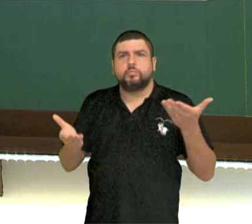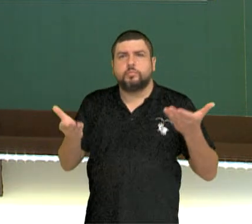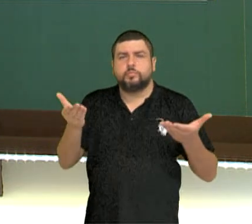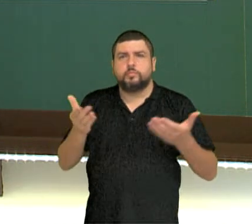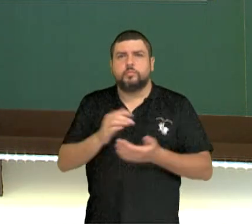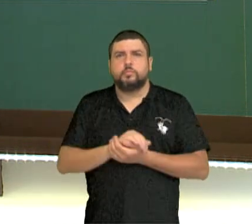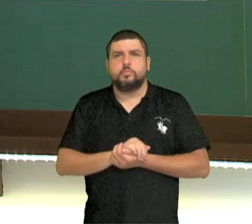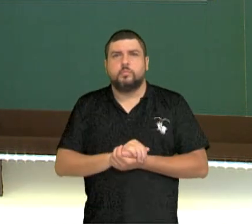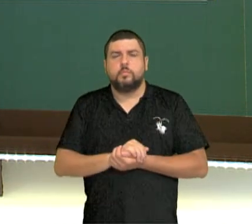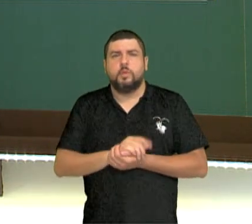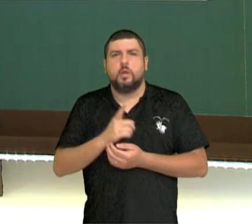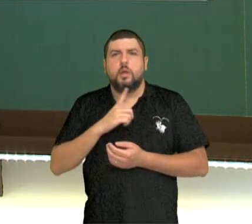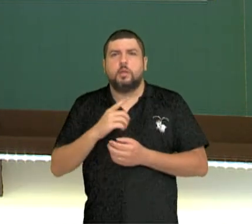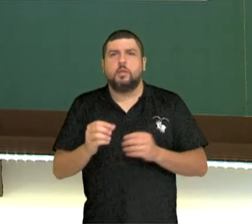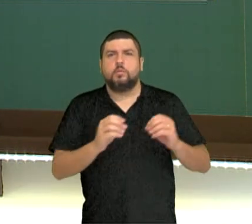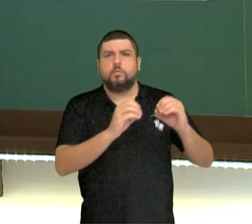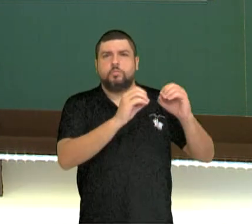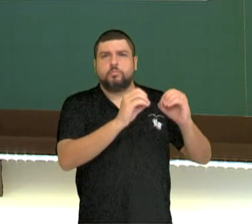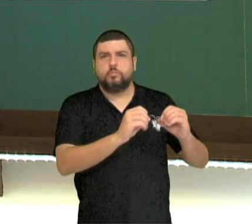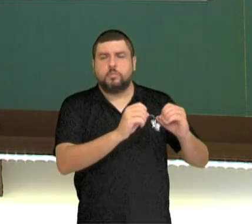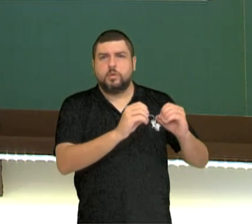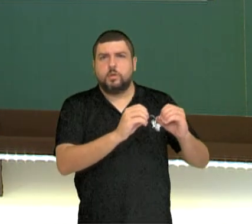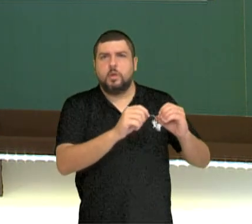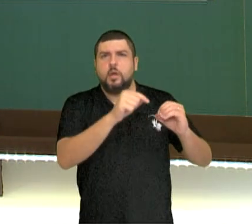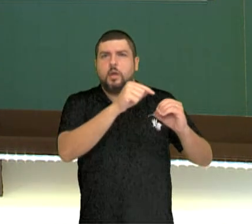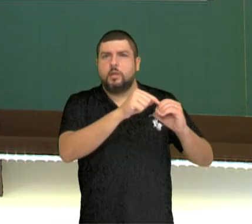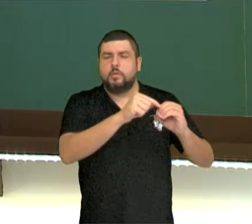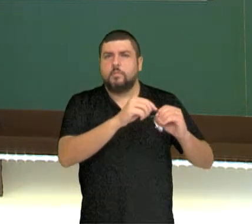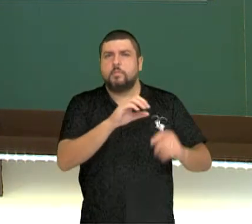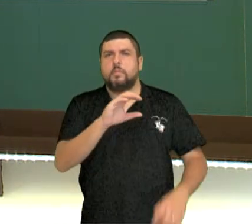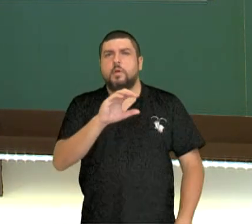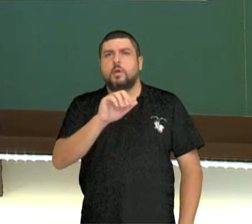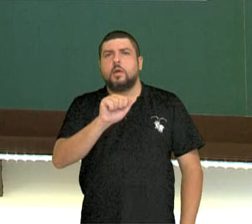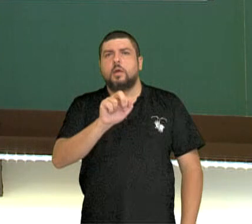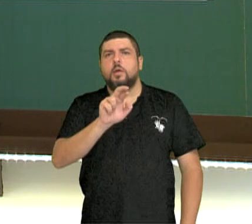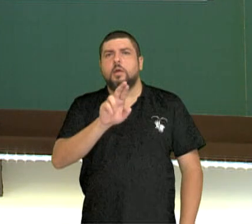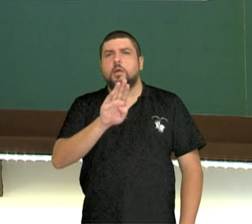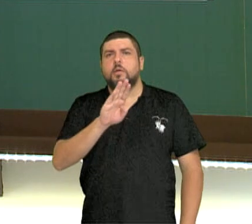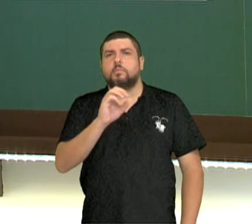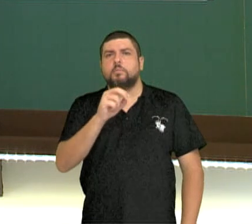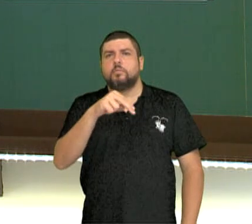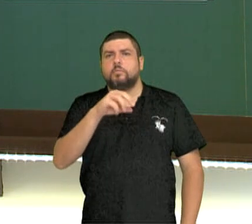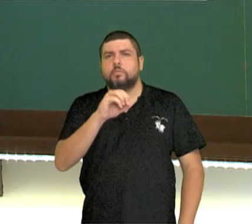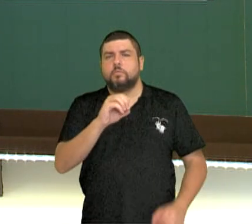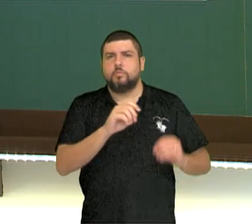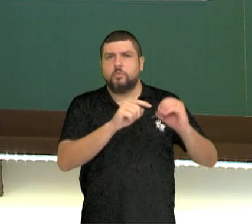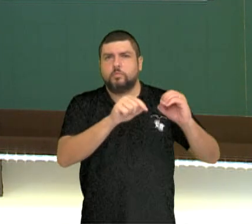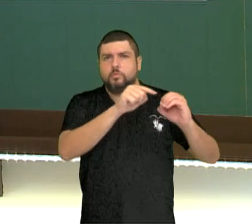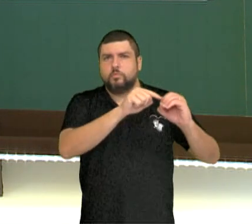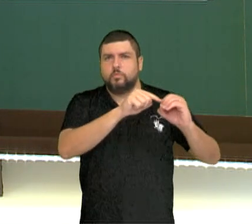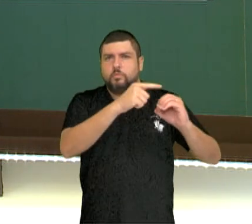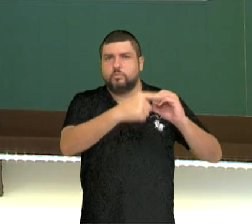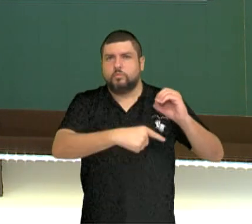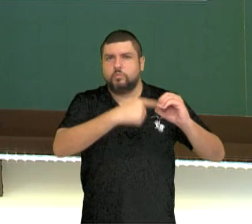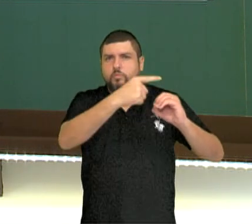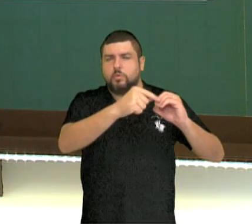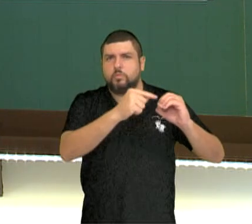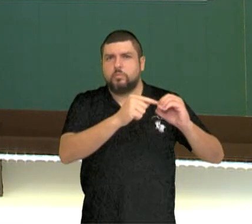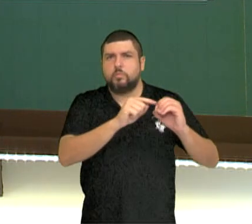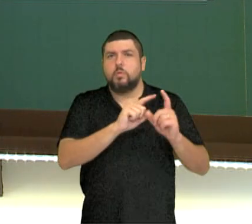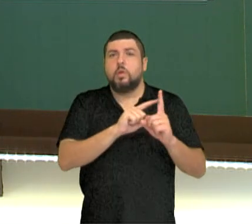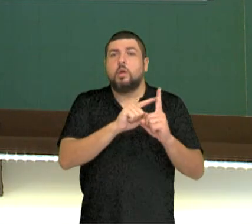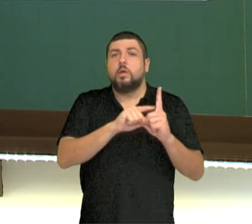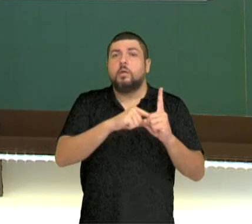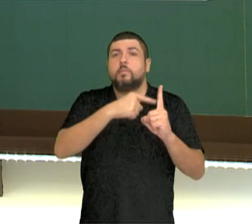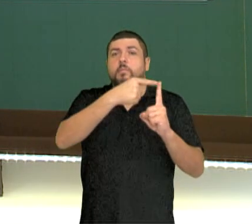temos reagentes, um átomo de carbono mais dois